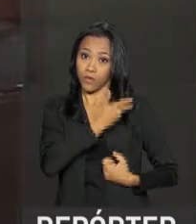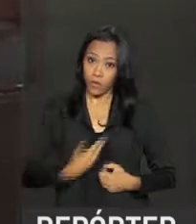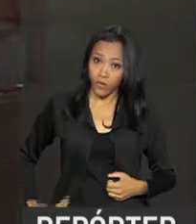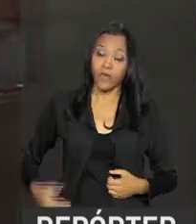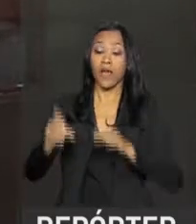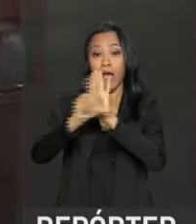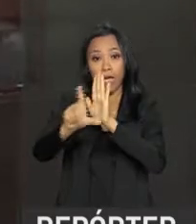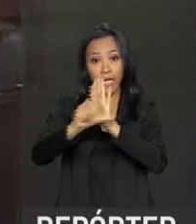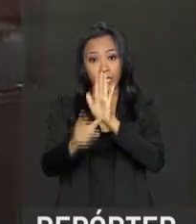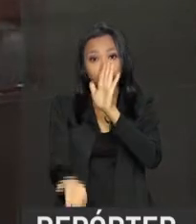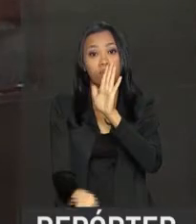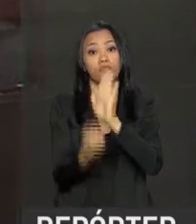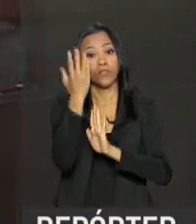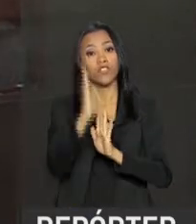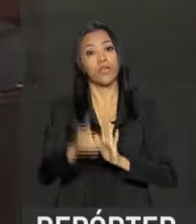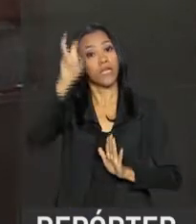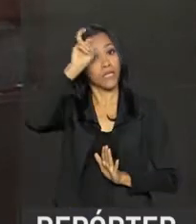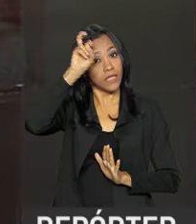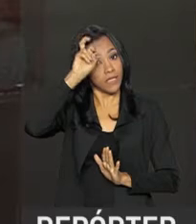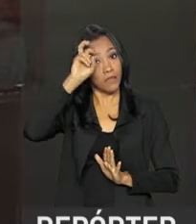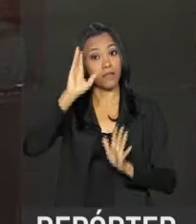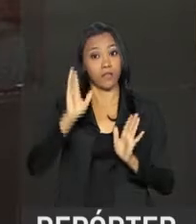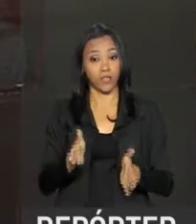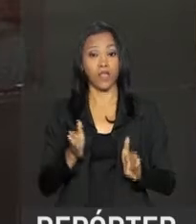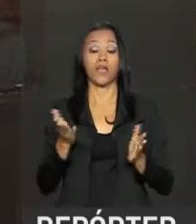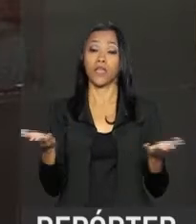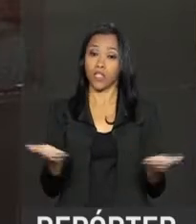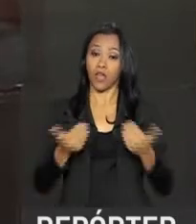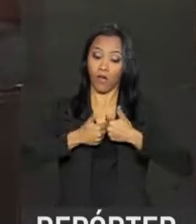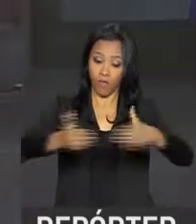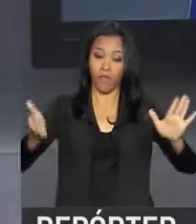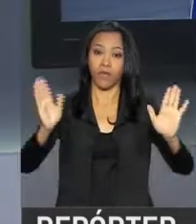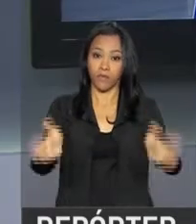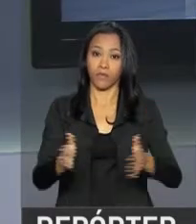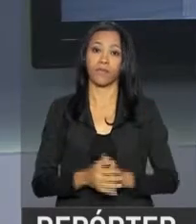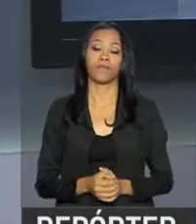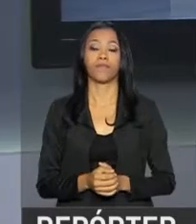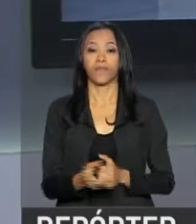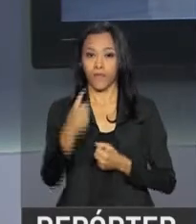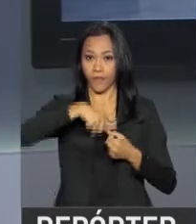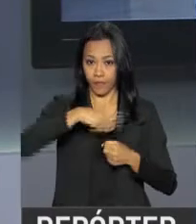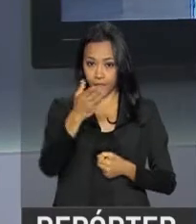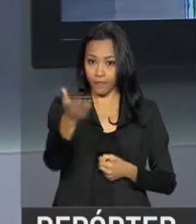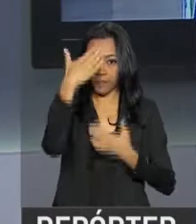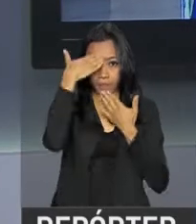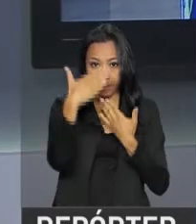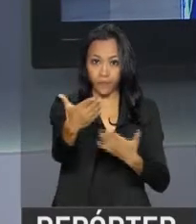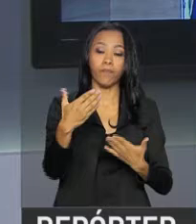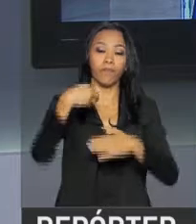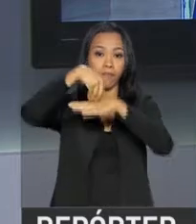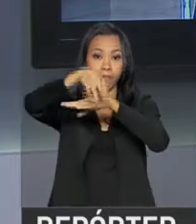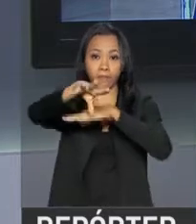na quinta-feira no Diário Oficial da União e já entrou em vigor. Volto com você, Thaíssa. Muito obrigada, Mara, pelas